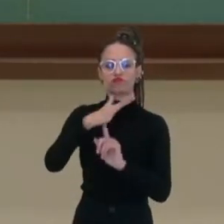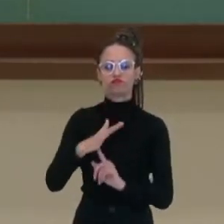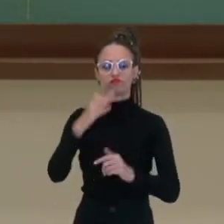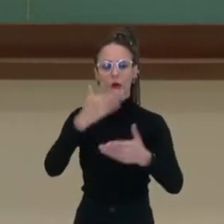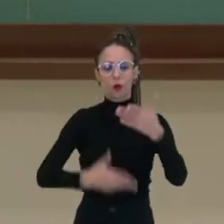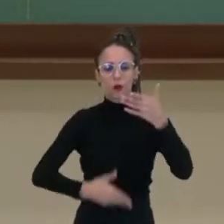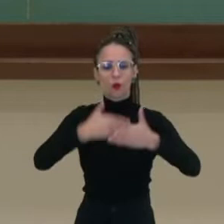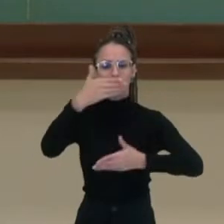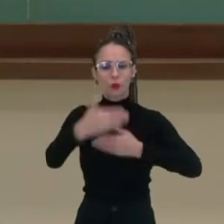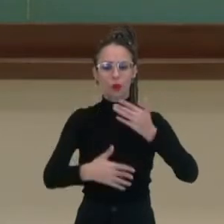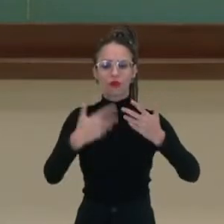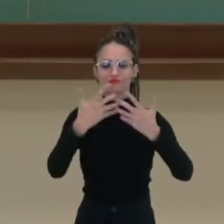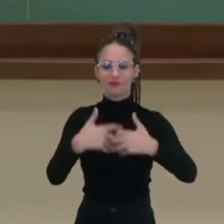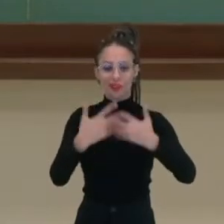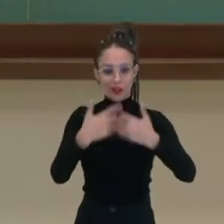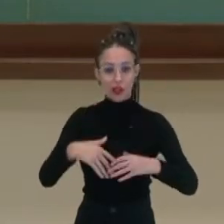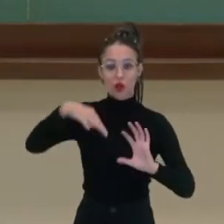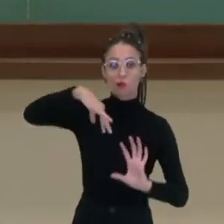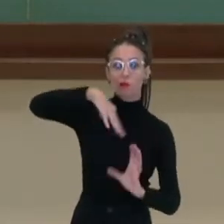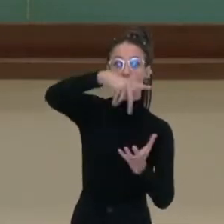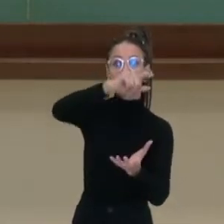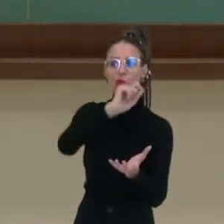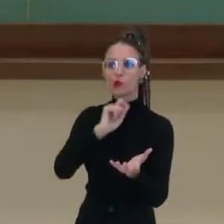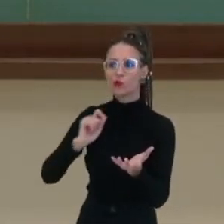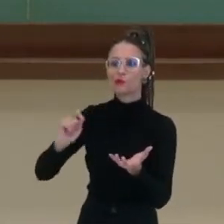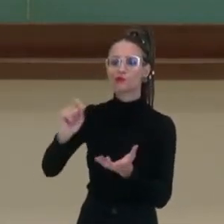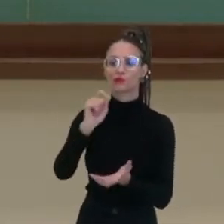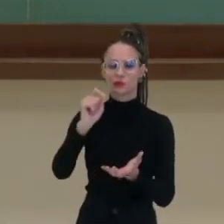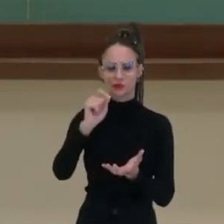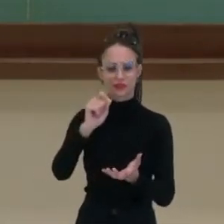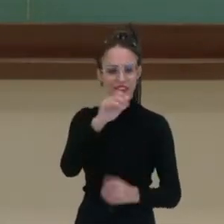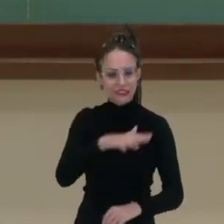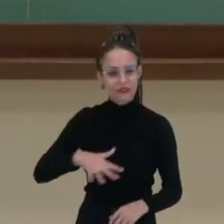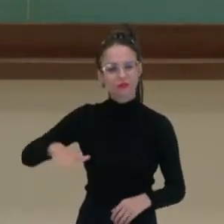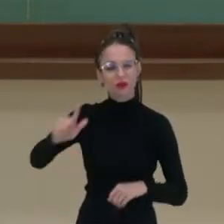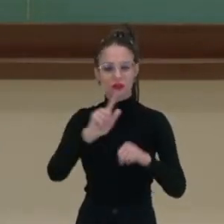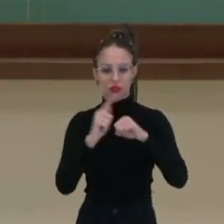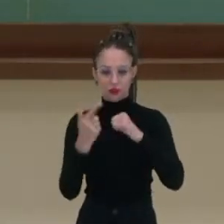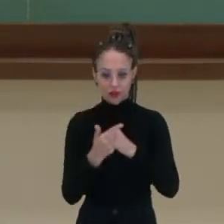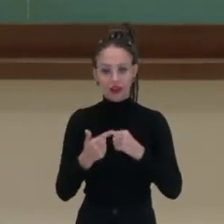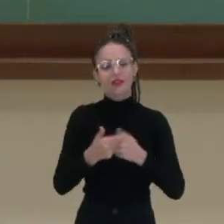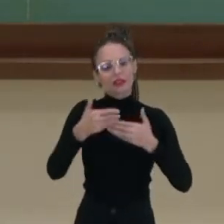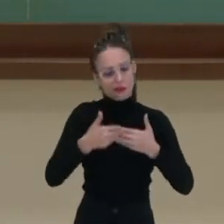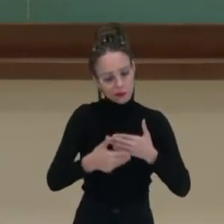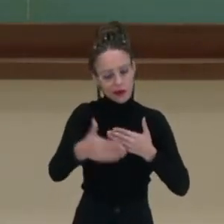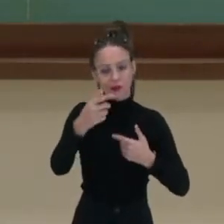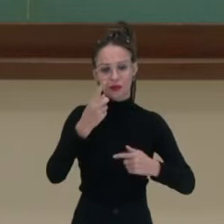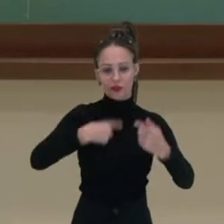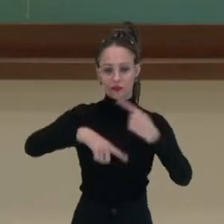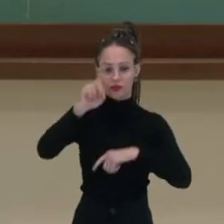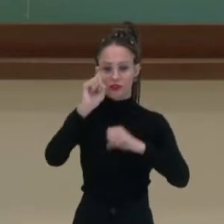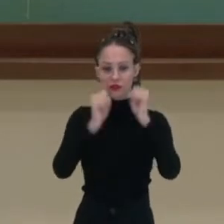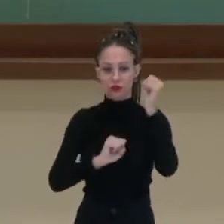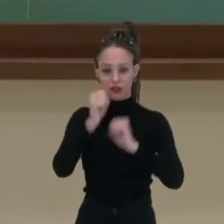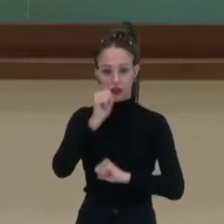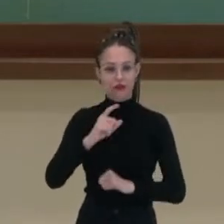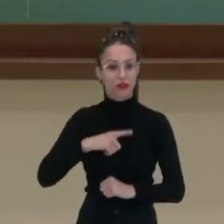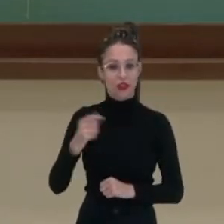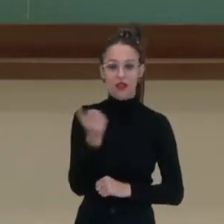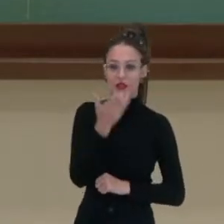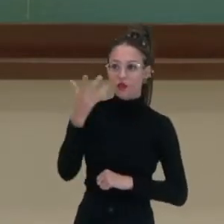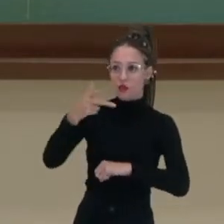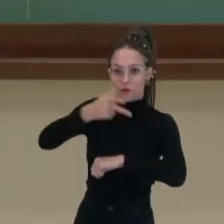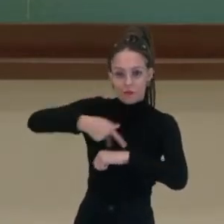começa a se organizar, inclusive o espaço geográfico, a partir dessa Revolução Industrial. Portanto, você vai ter países que